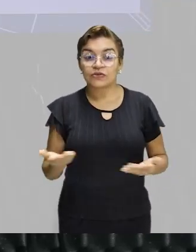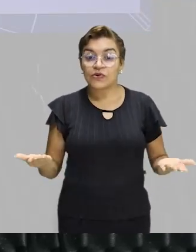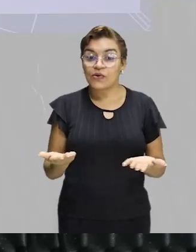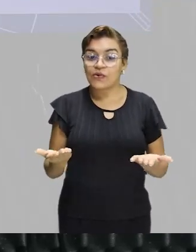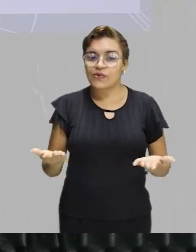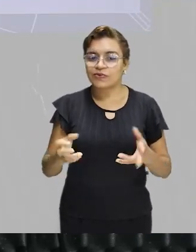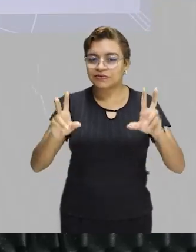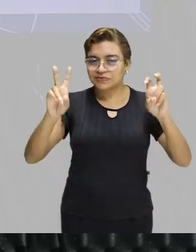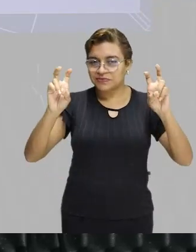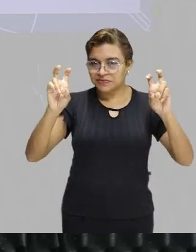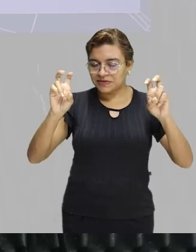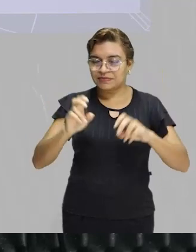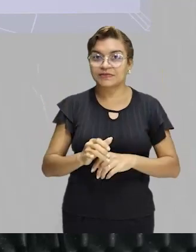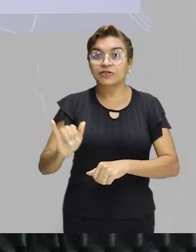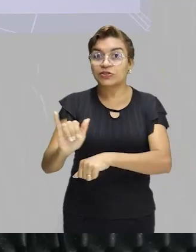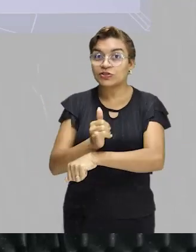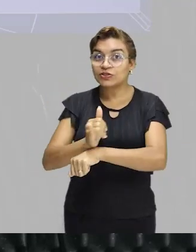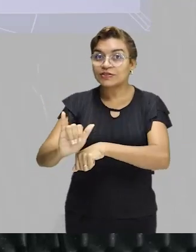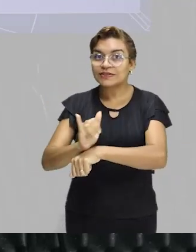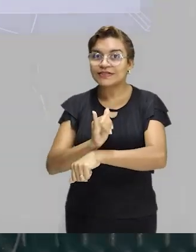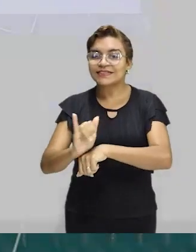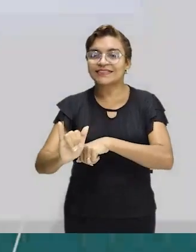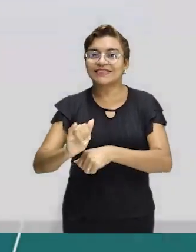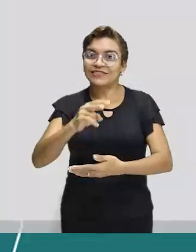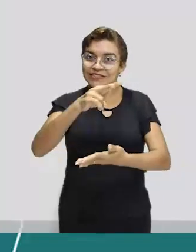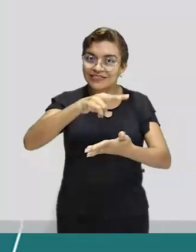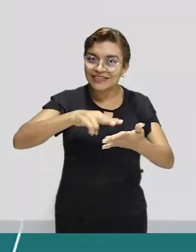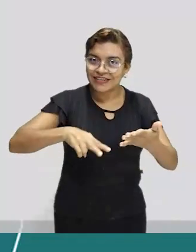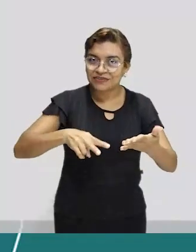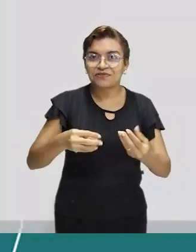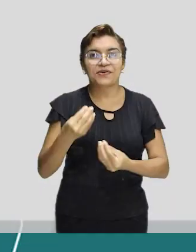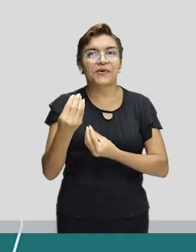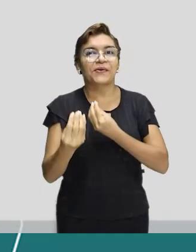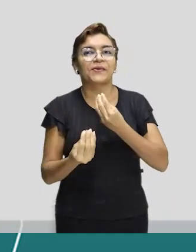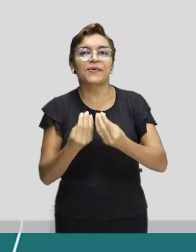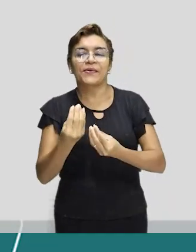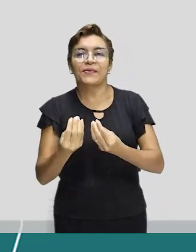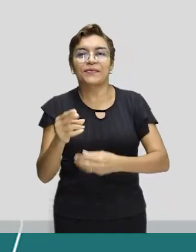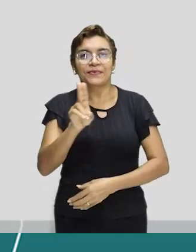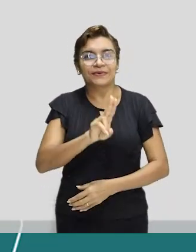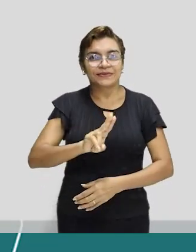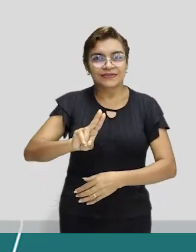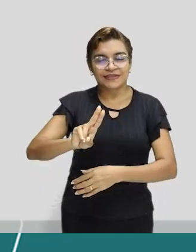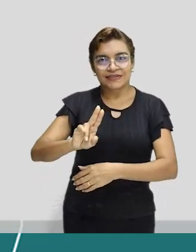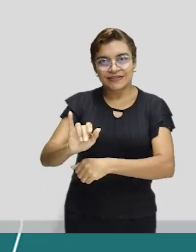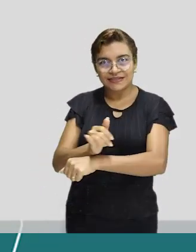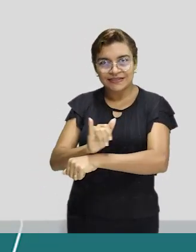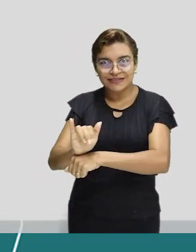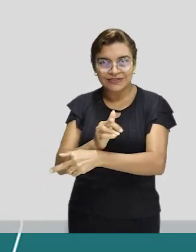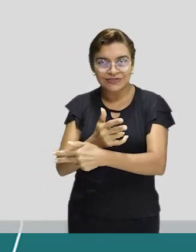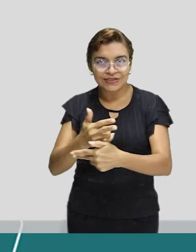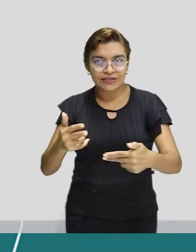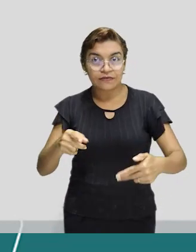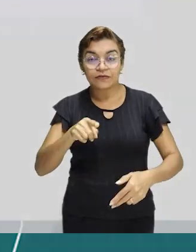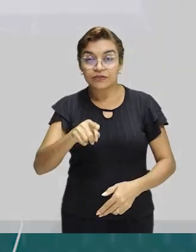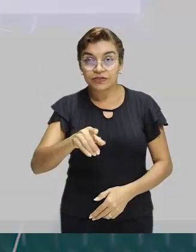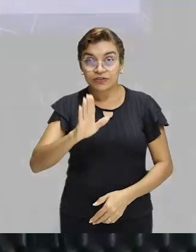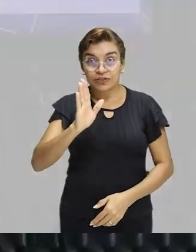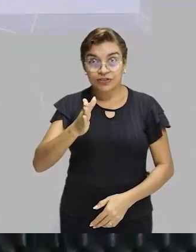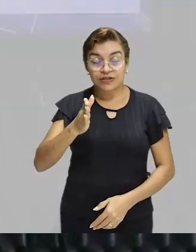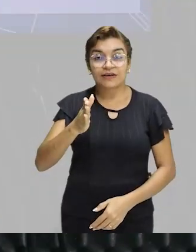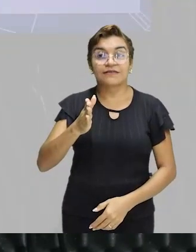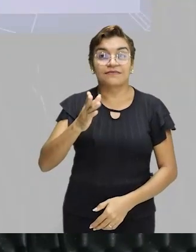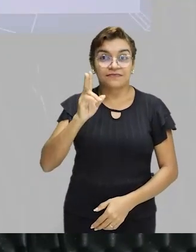Reading Strategies, estratégia de leitura e os usos dessa estratégia. Com certeza você já ouviu esse termo nas